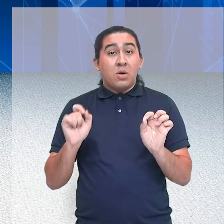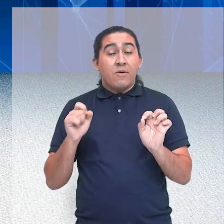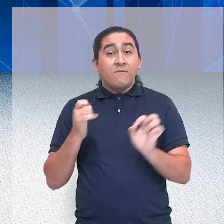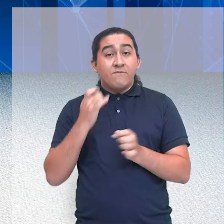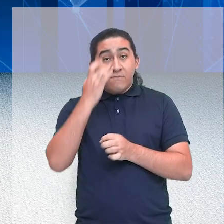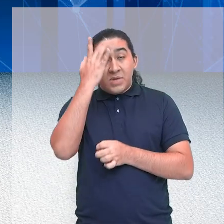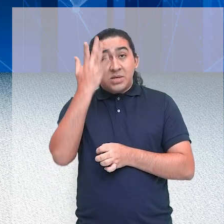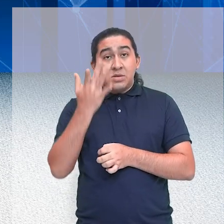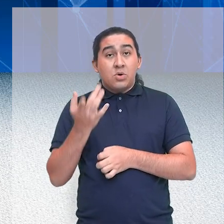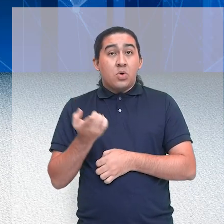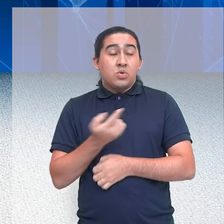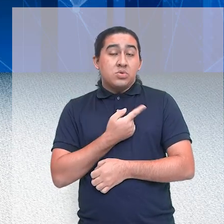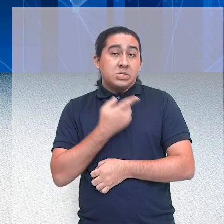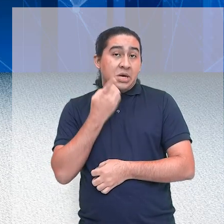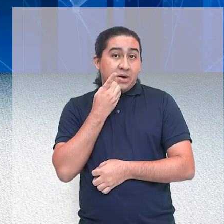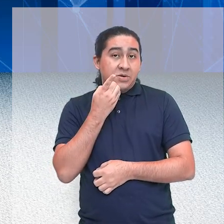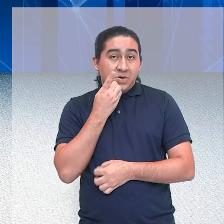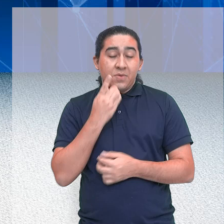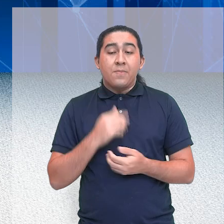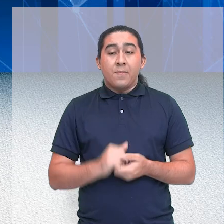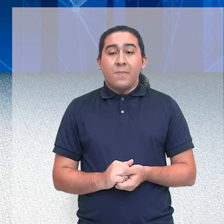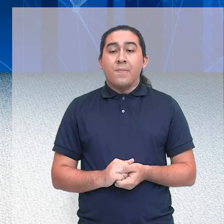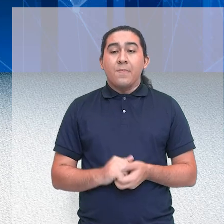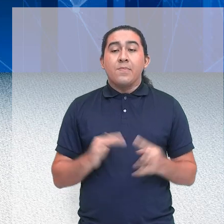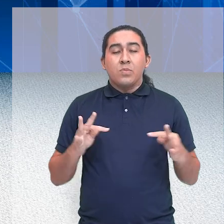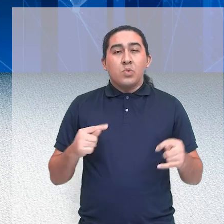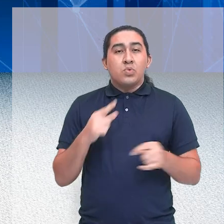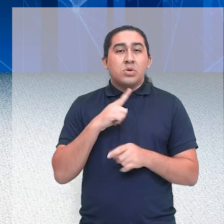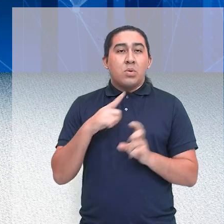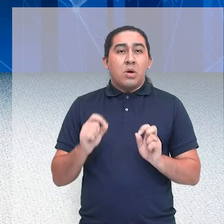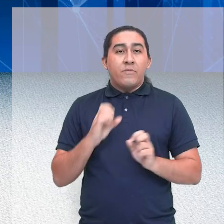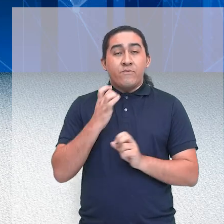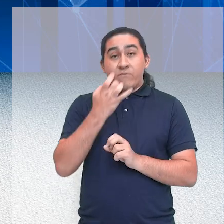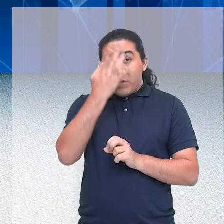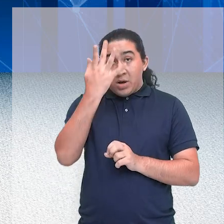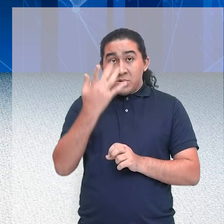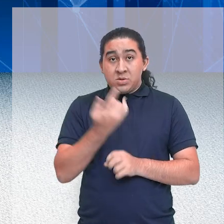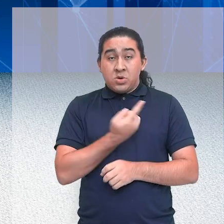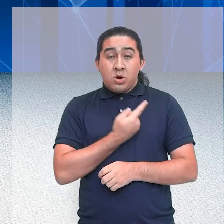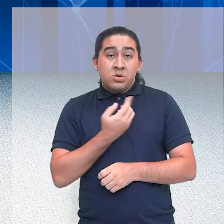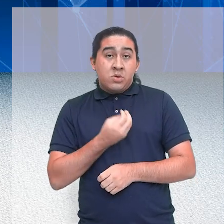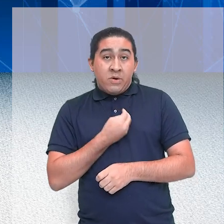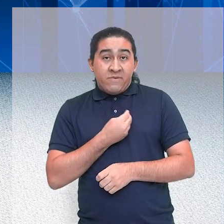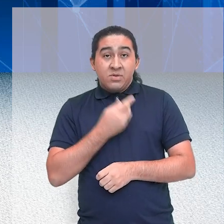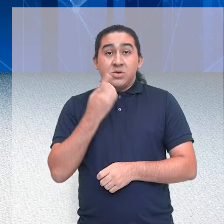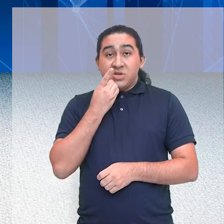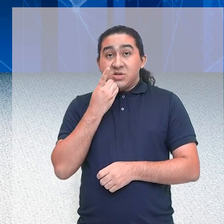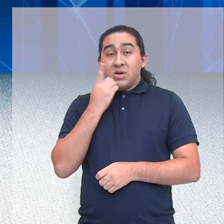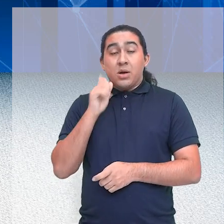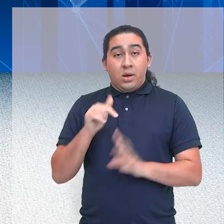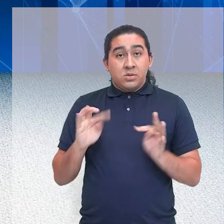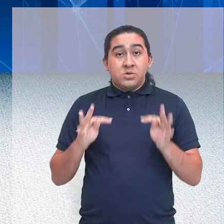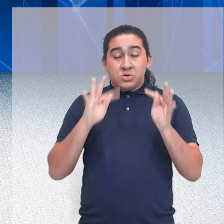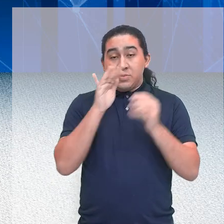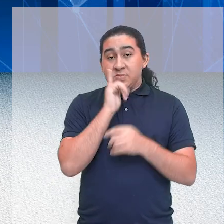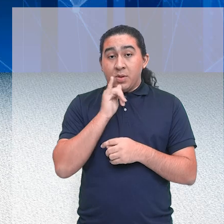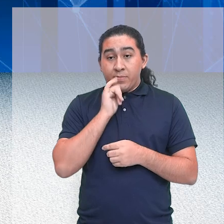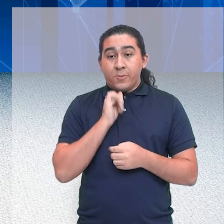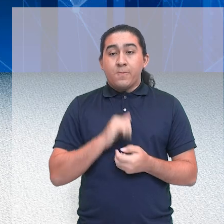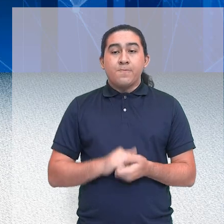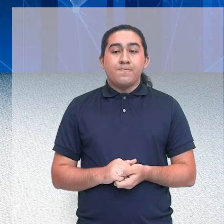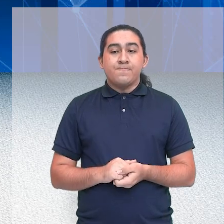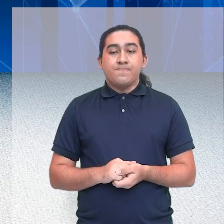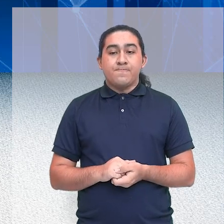dia a dia, ou seja, tudo aquilo que traz facilidade para o nosso dia a dia é tecnológico. Por exemplo,